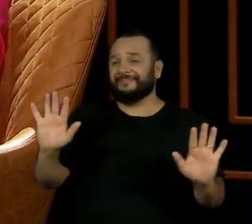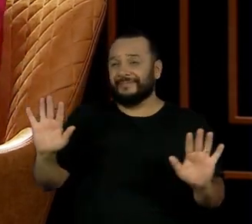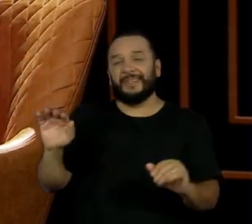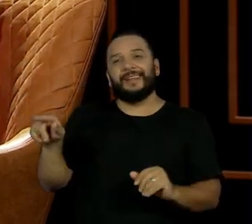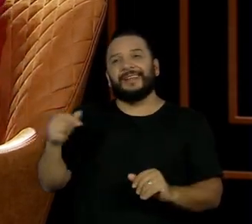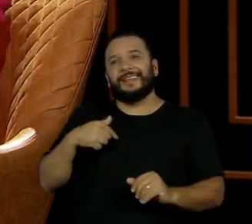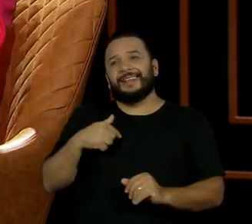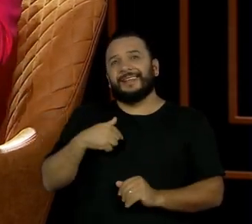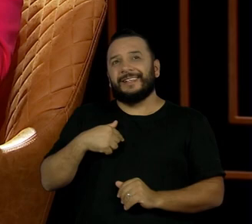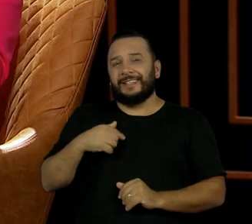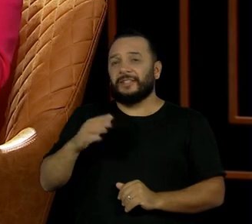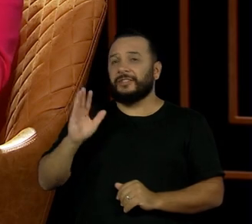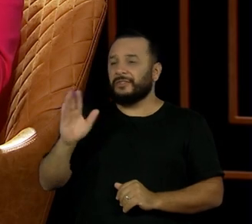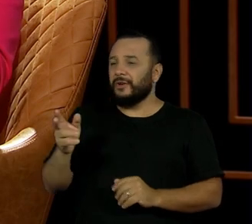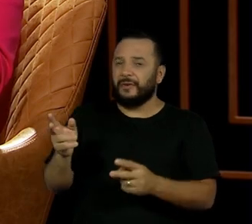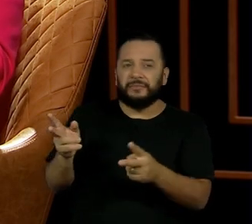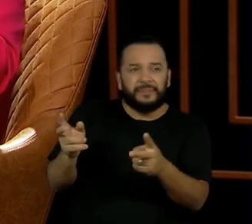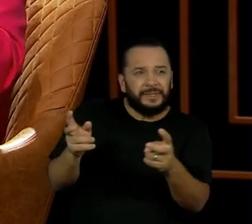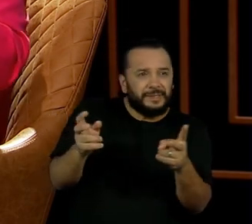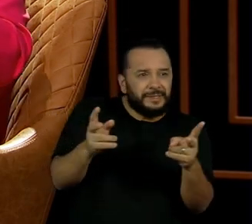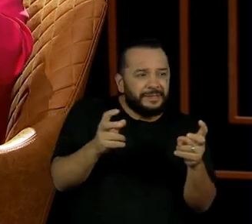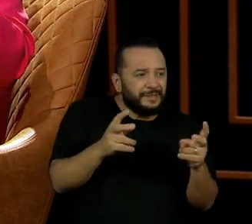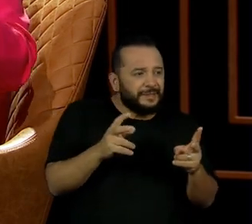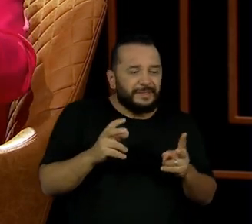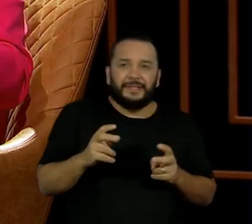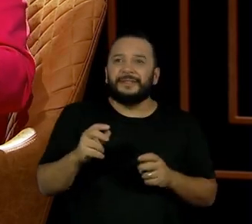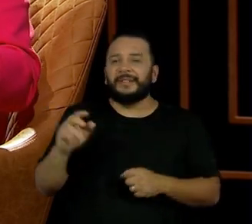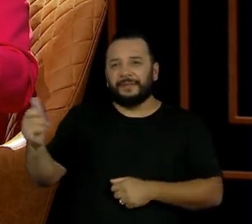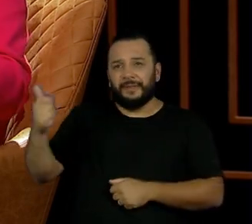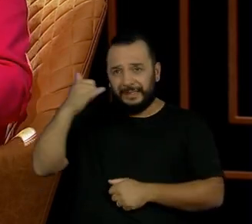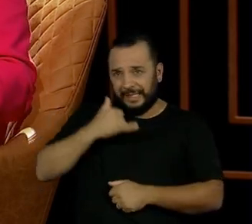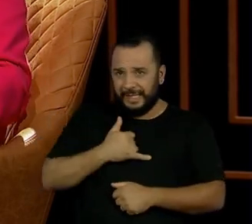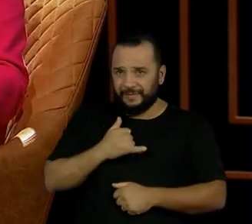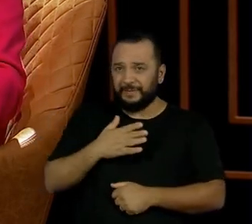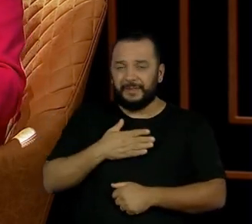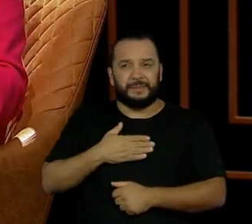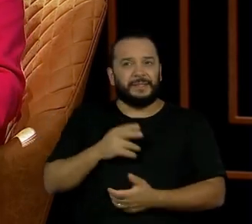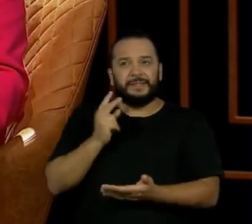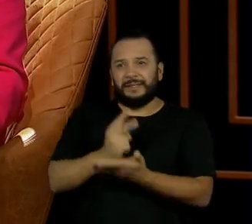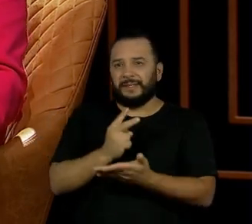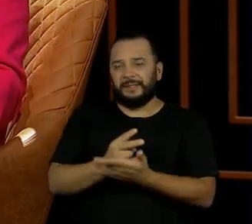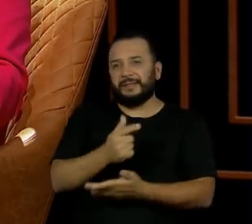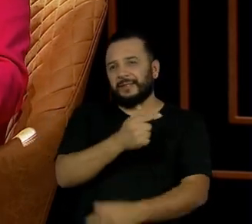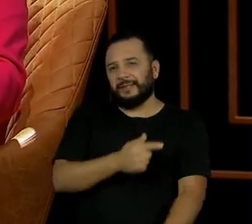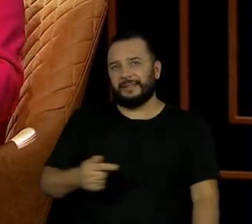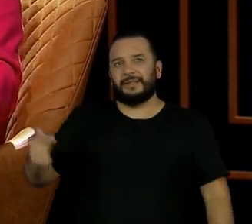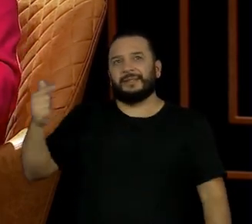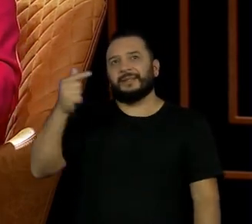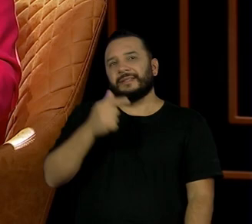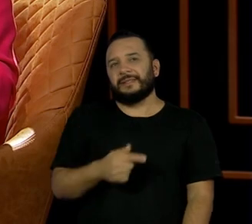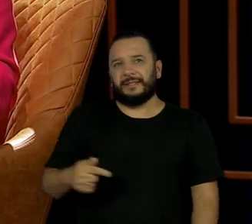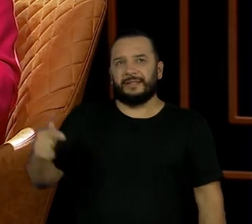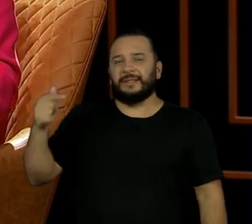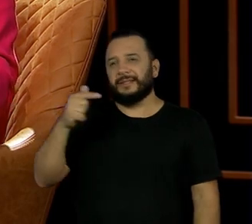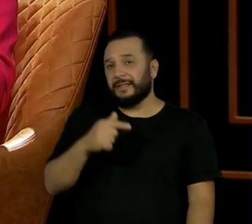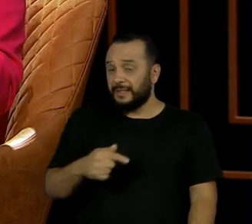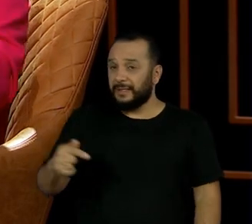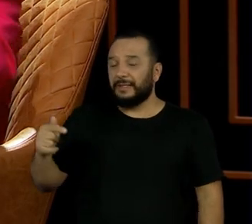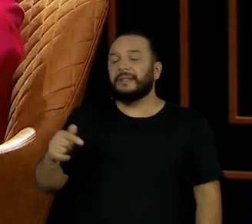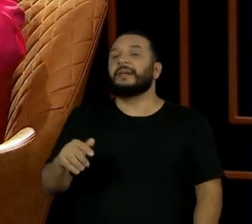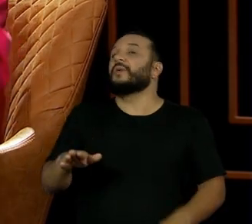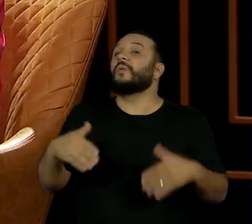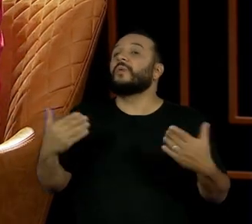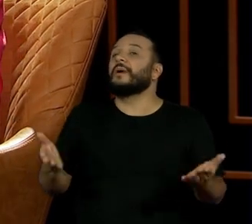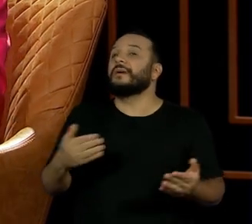e aí ele só viu o talento ali e ele me ligava semanalmente falando quando você vai tocar com a gente